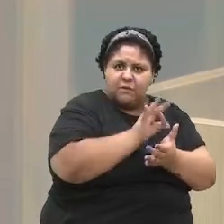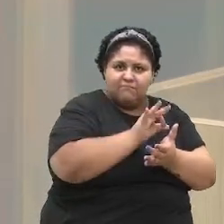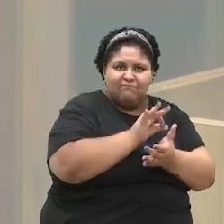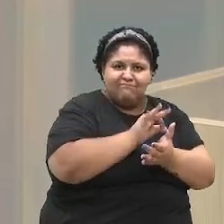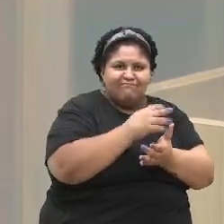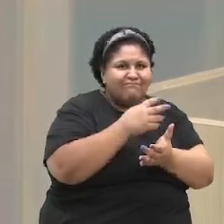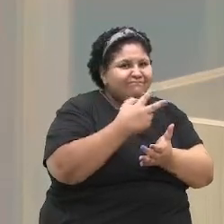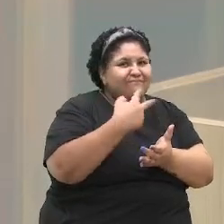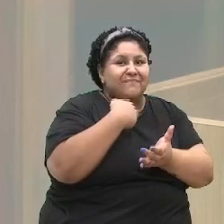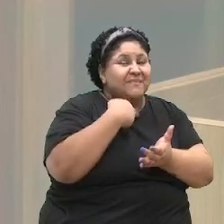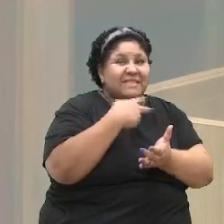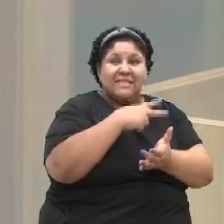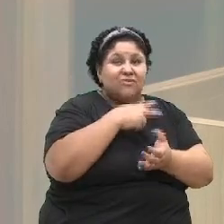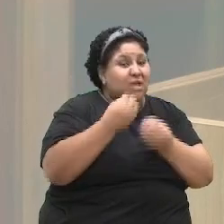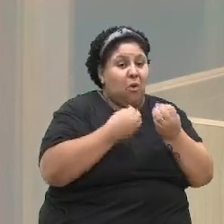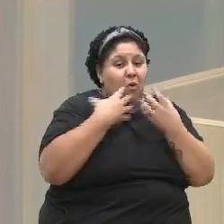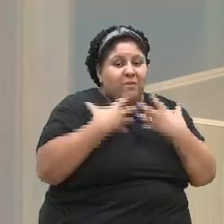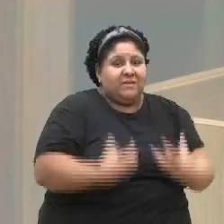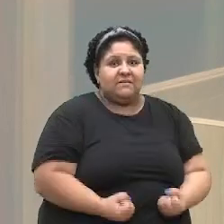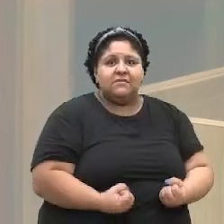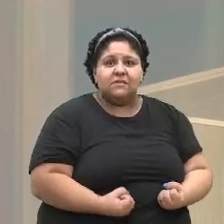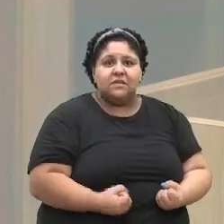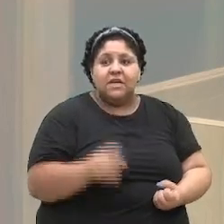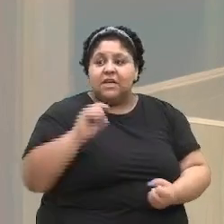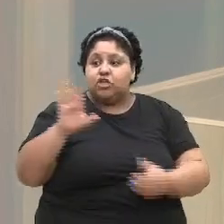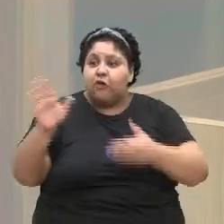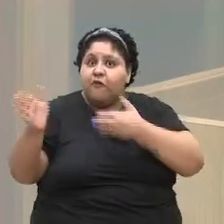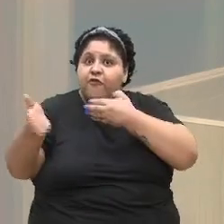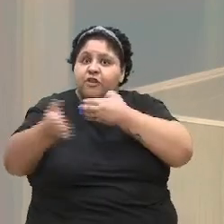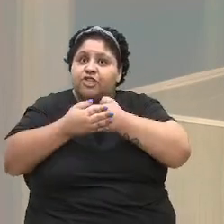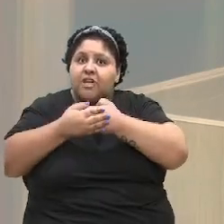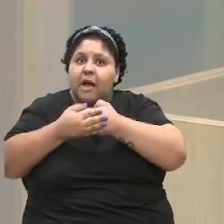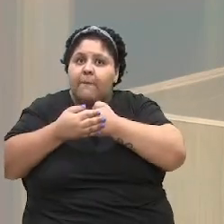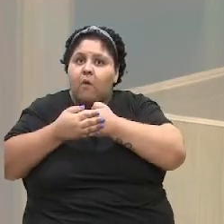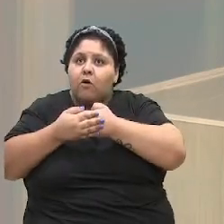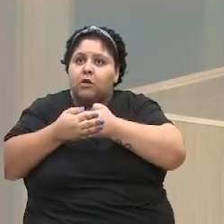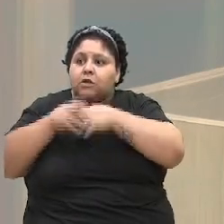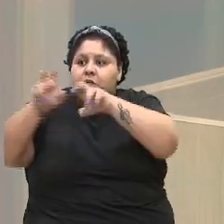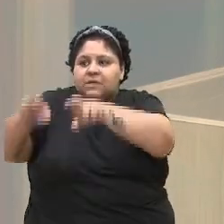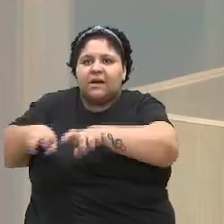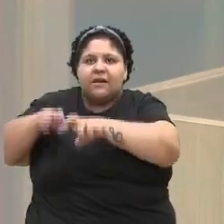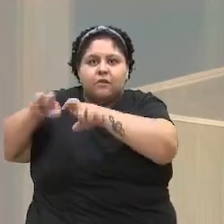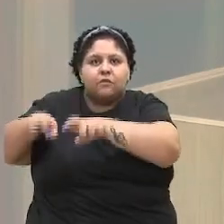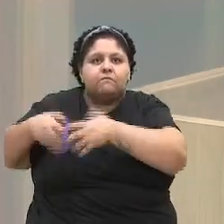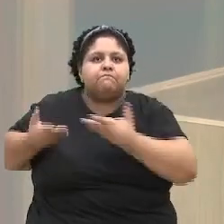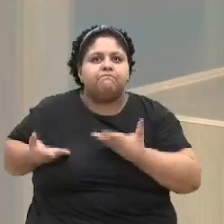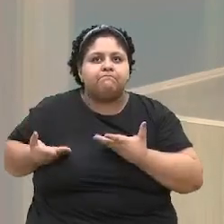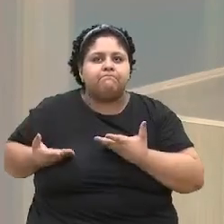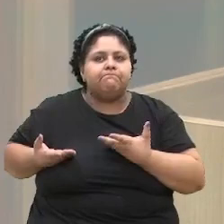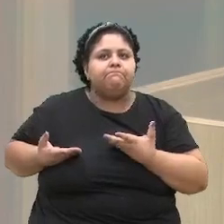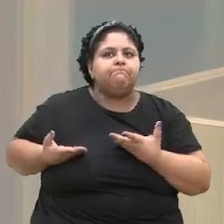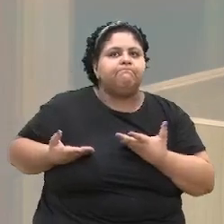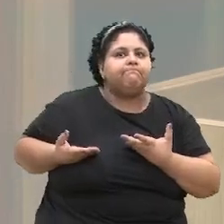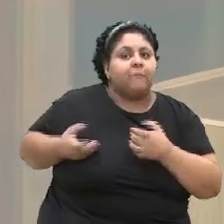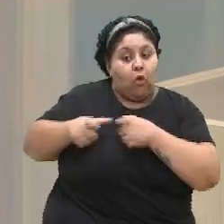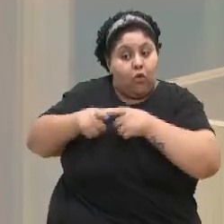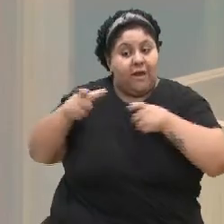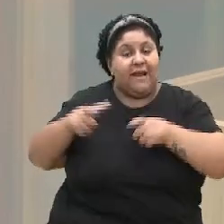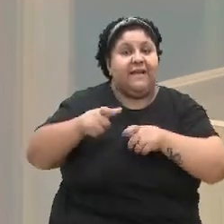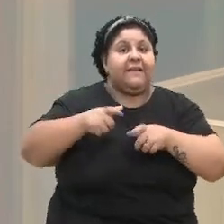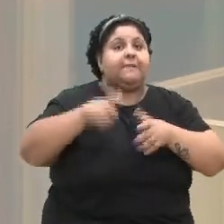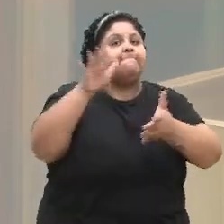impossível é simplesmente fechar a porta do agronegócio e dança o grande produtor